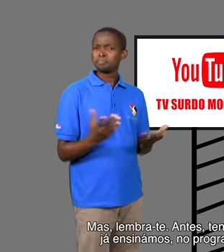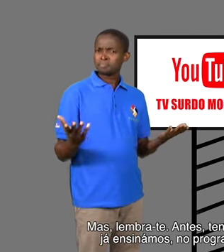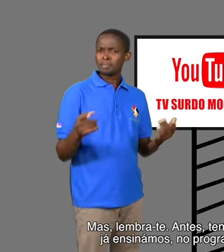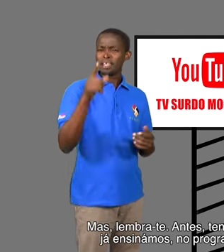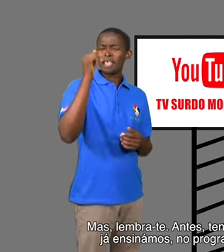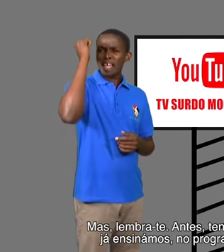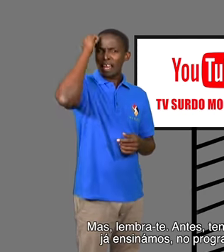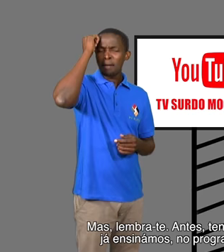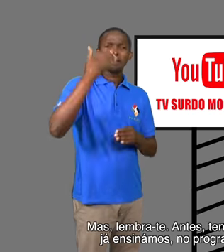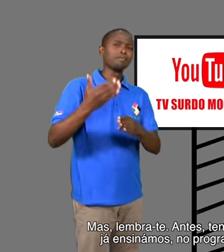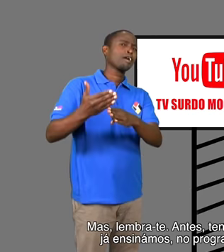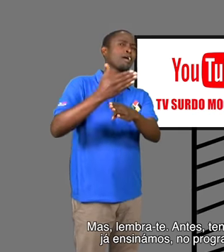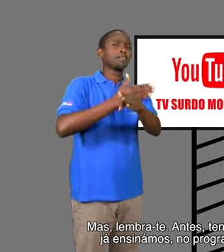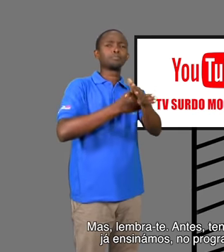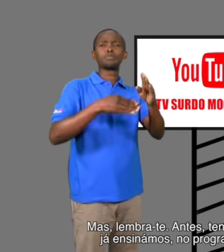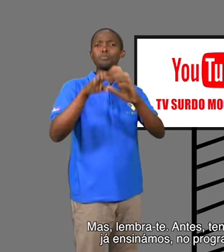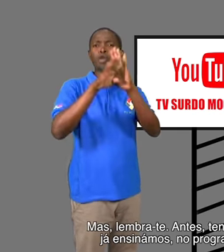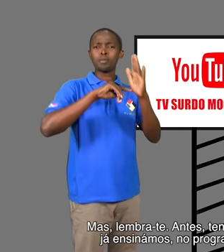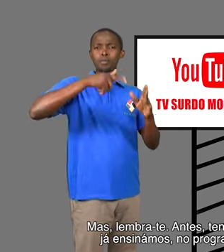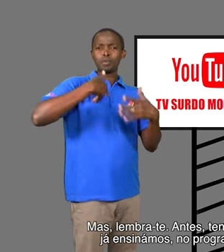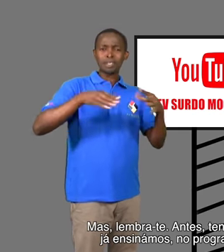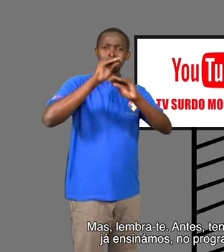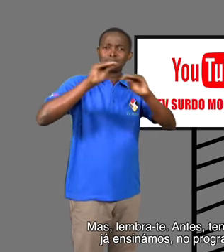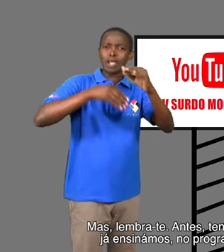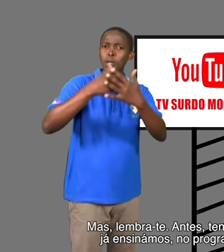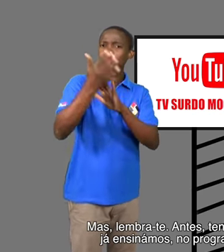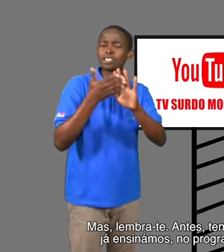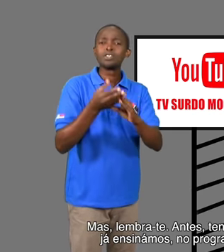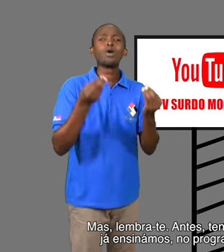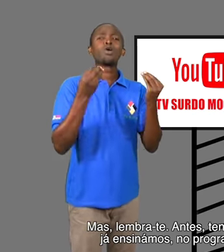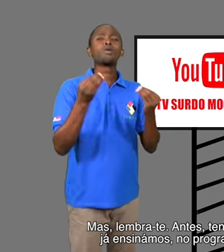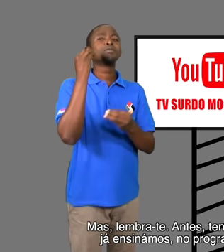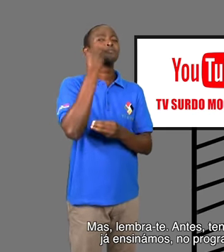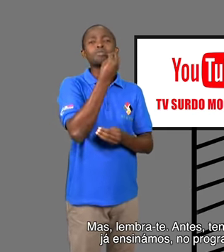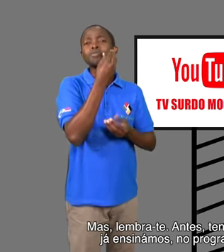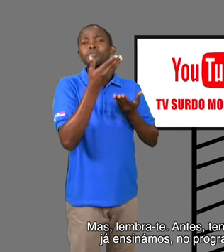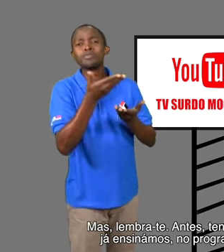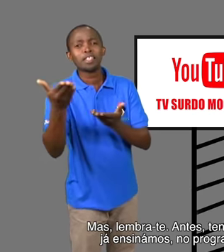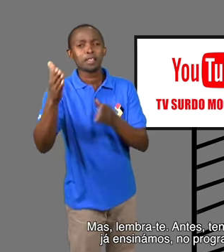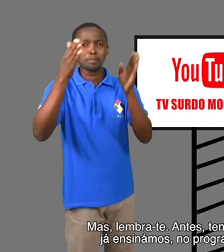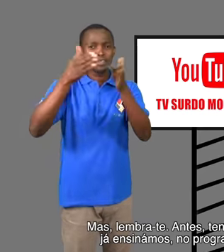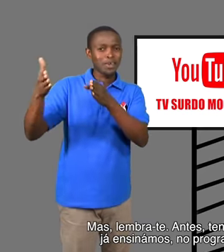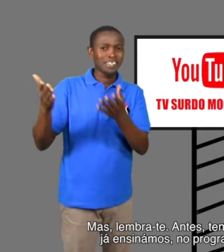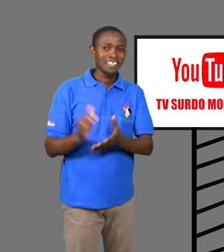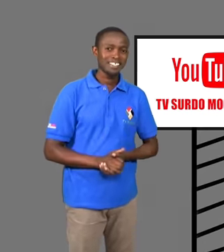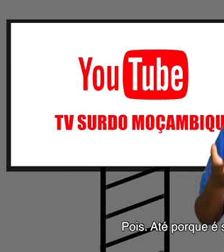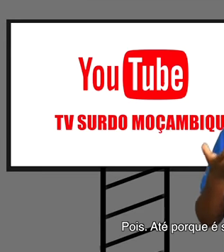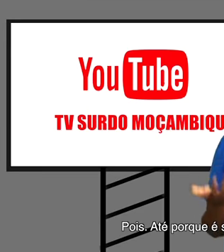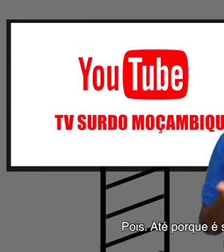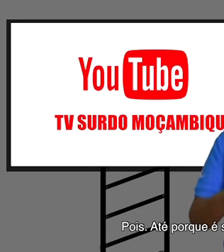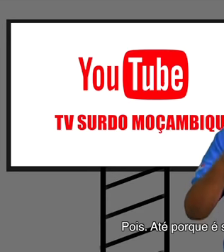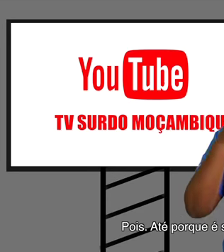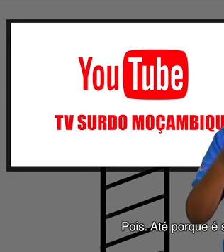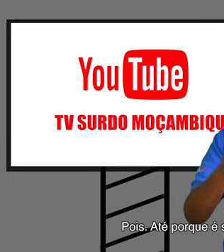Mas lembre-se, antes tens de cumprimentar a pessoa. Já ensinamos no programa anterior como saudar.